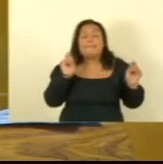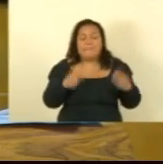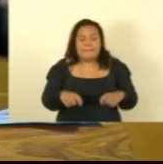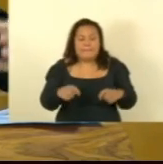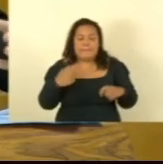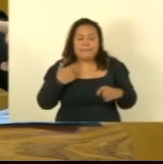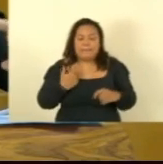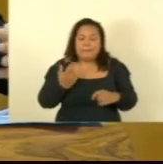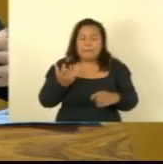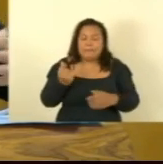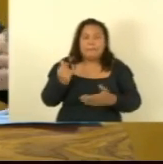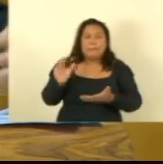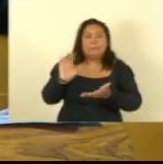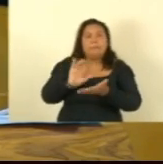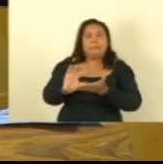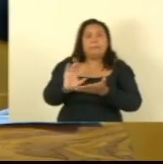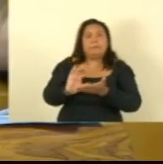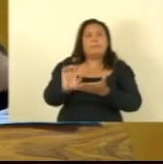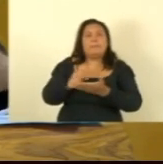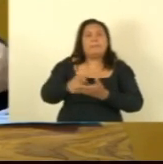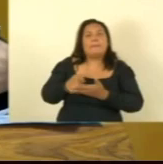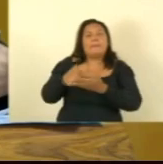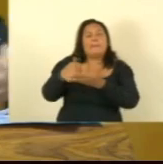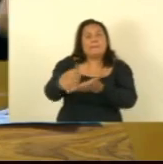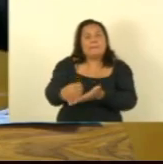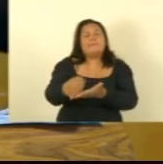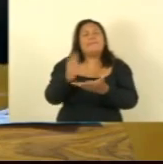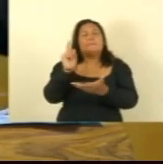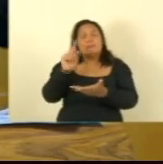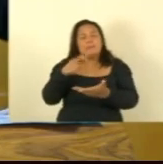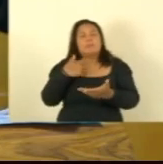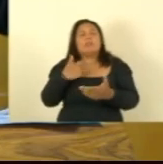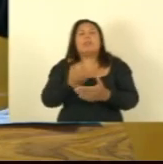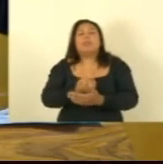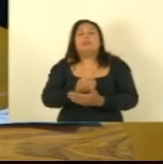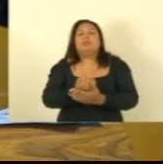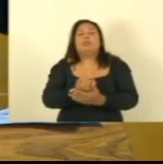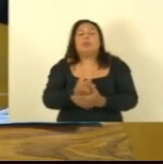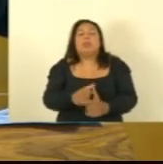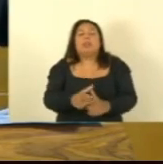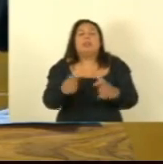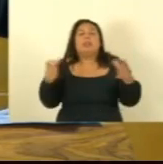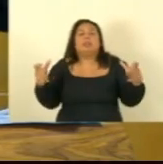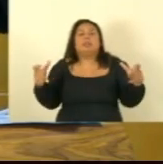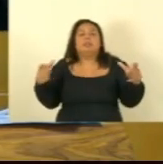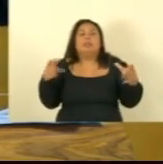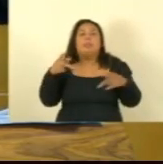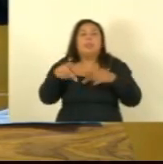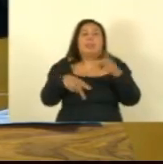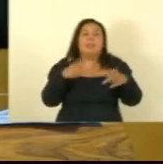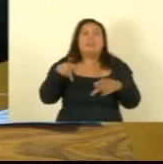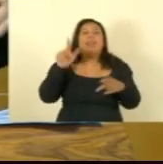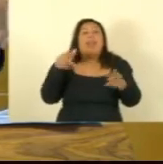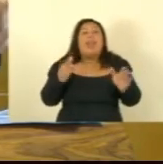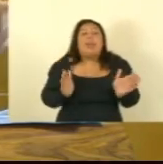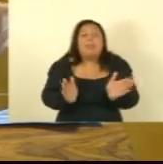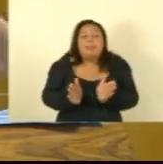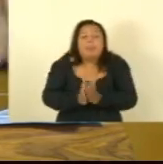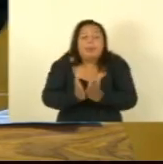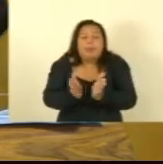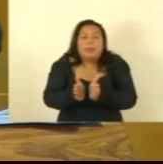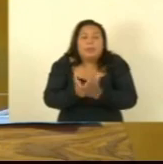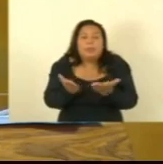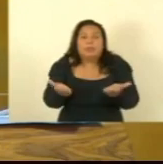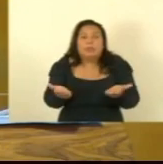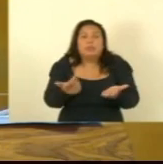uma verba que nos apoia, porque grande parte dessa população é pessoas humildes,